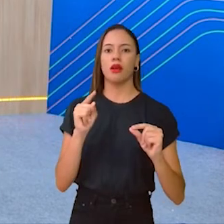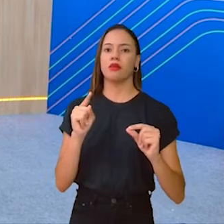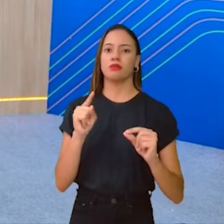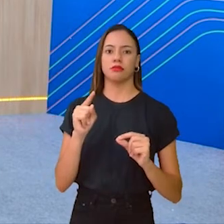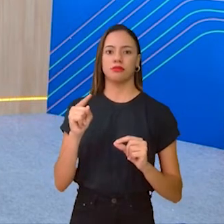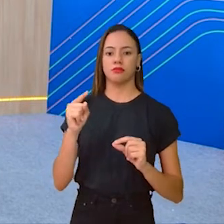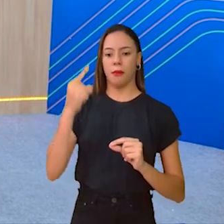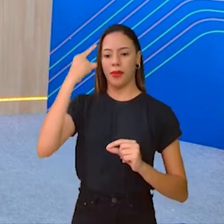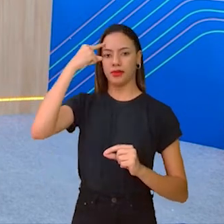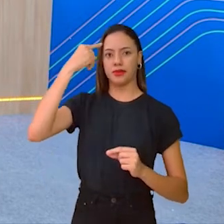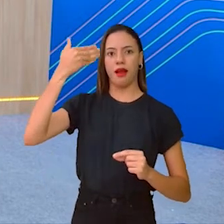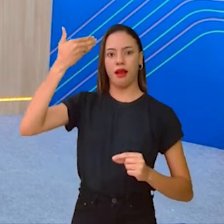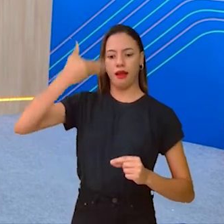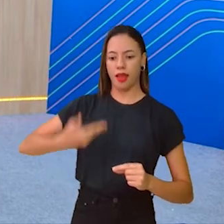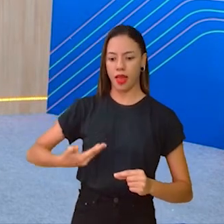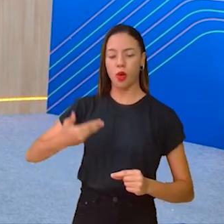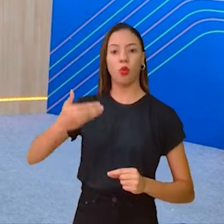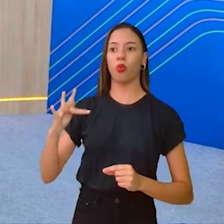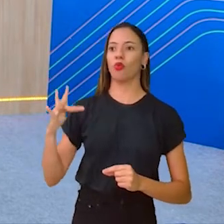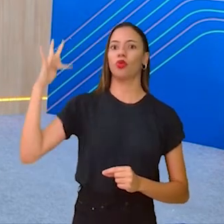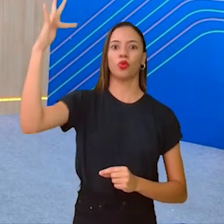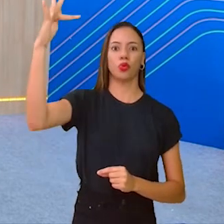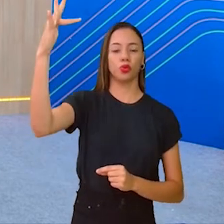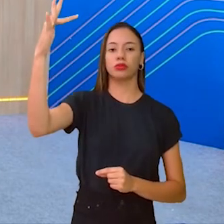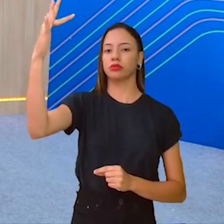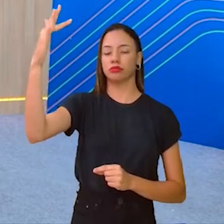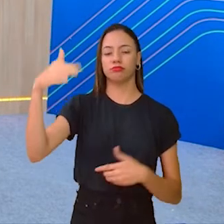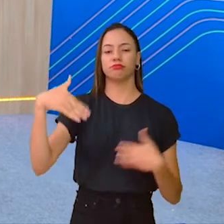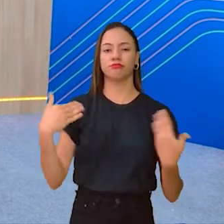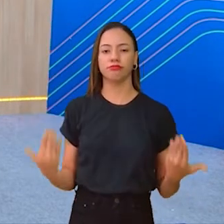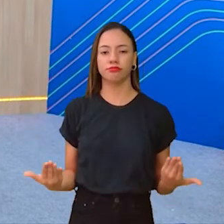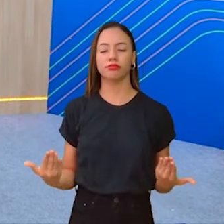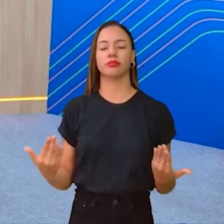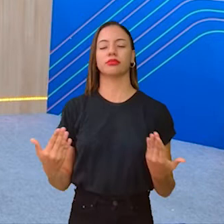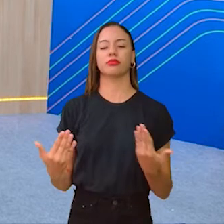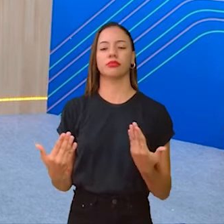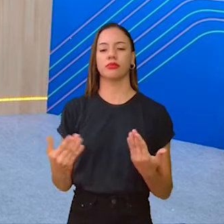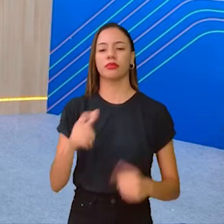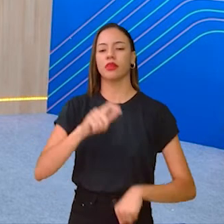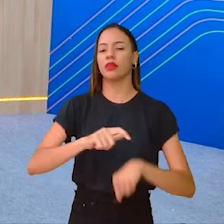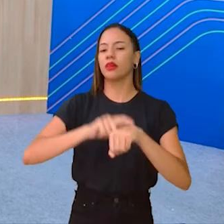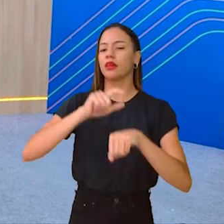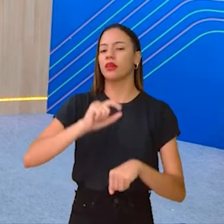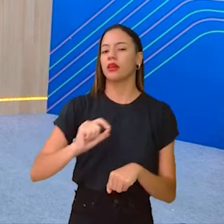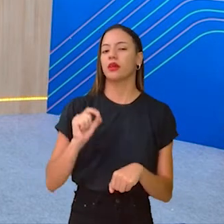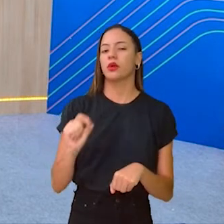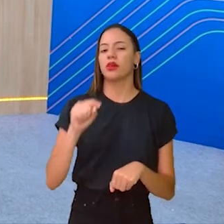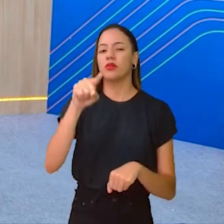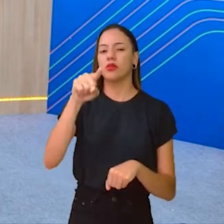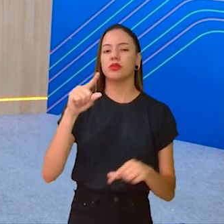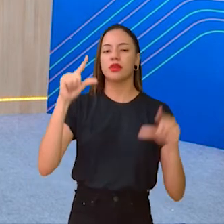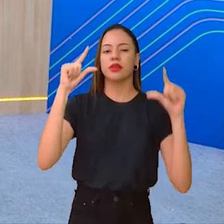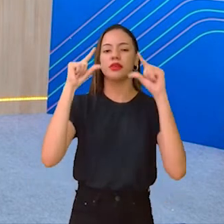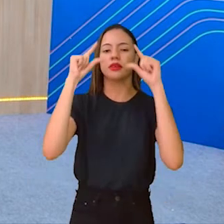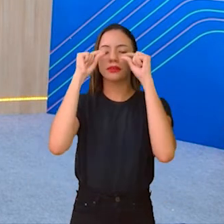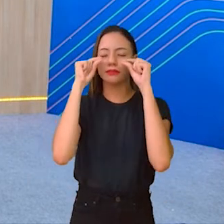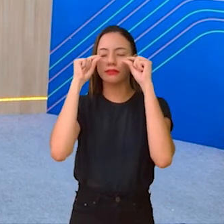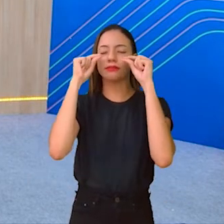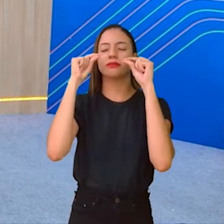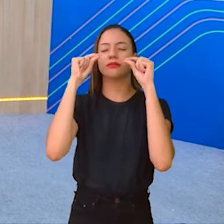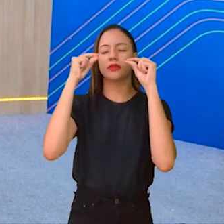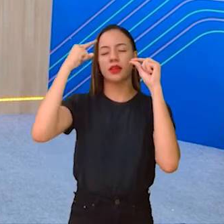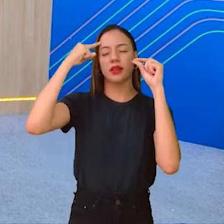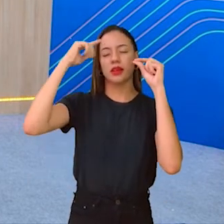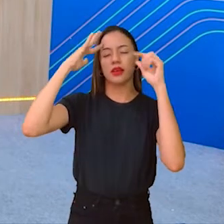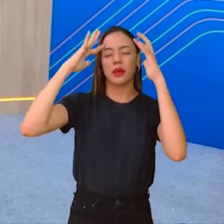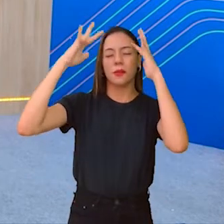mesmos lá na frente, no futuro, né? Então, aquele momento assim que você, de olho fechado, vê